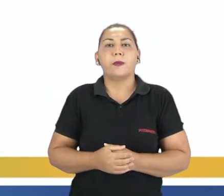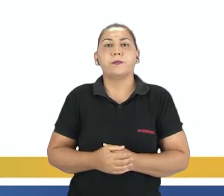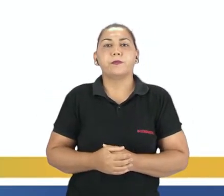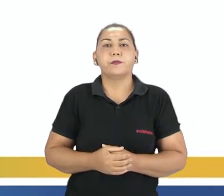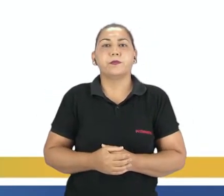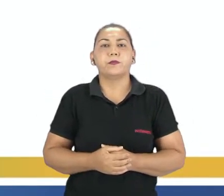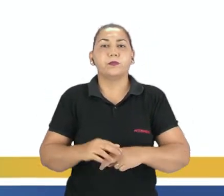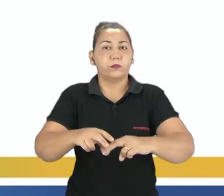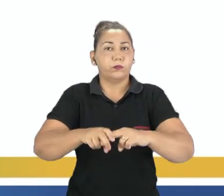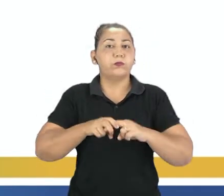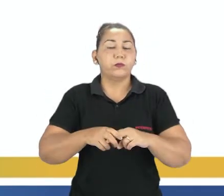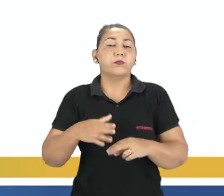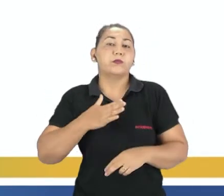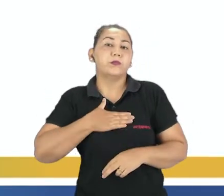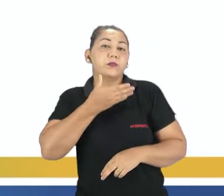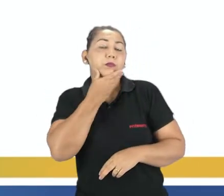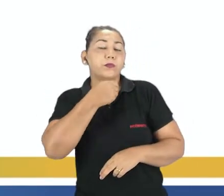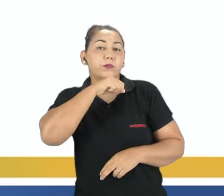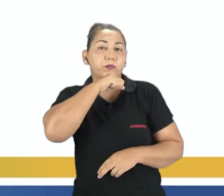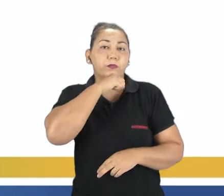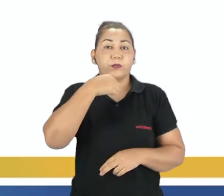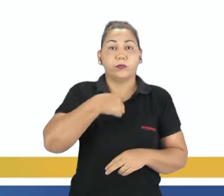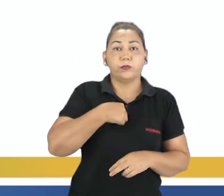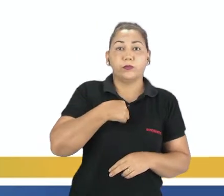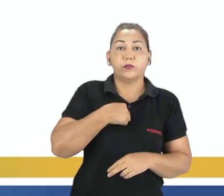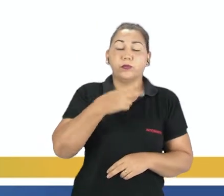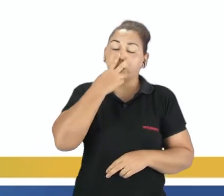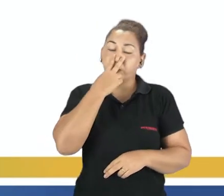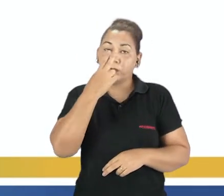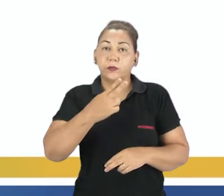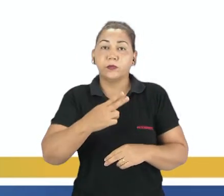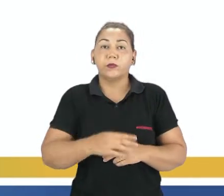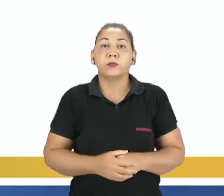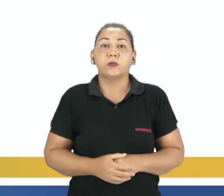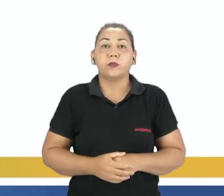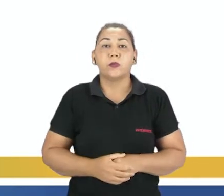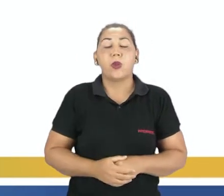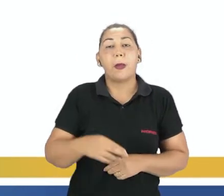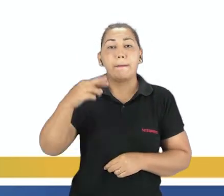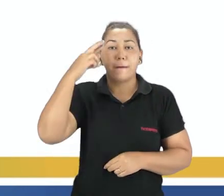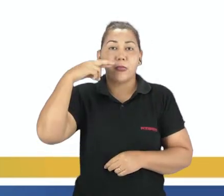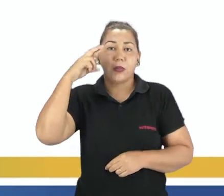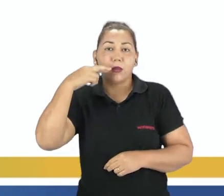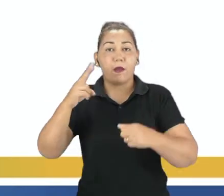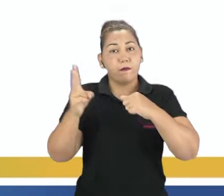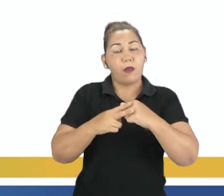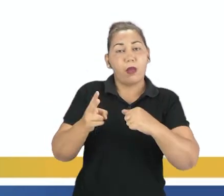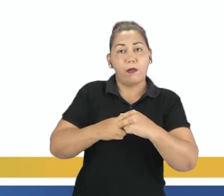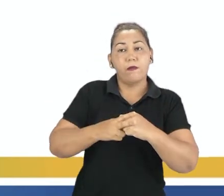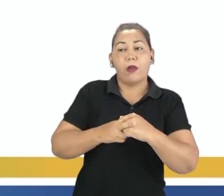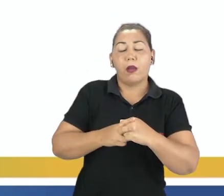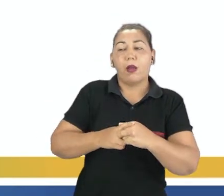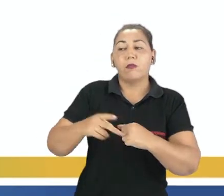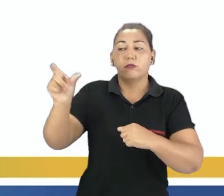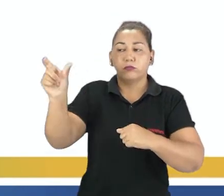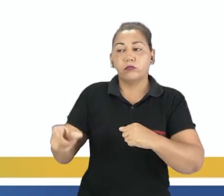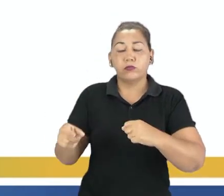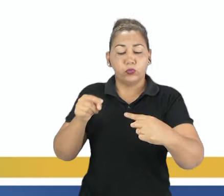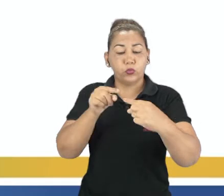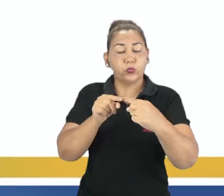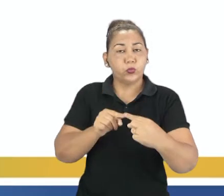e eu somos parecidos. Vimos aqui que o verbo está concordando com o sujeito. Próximo